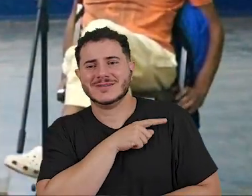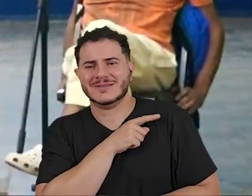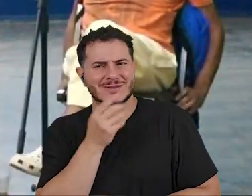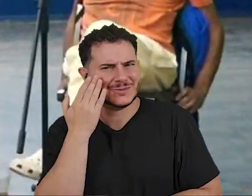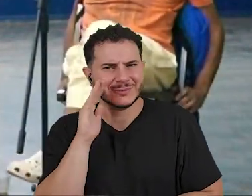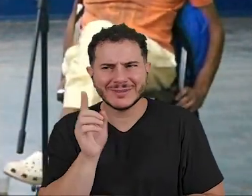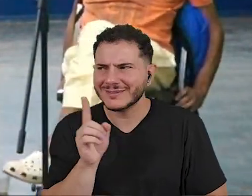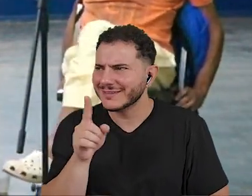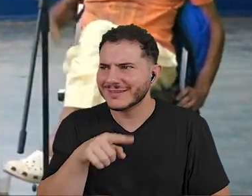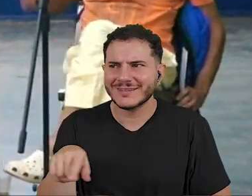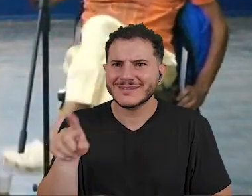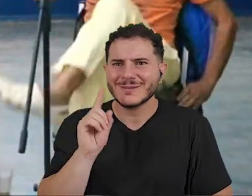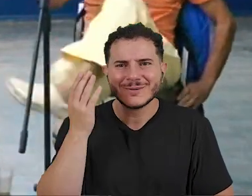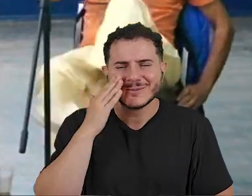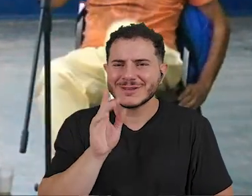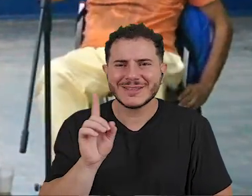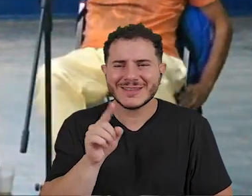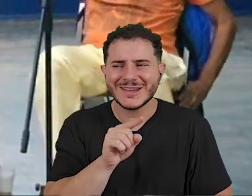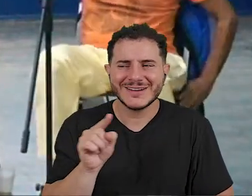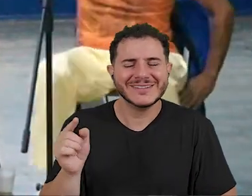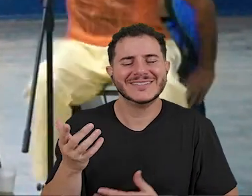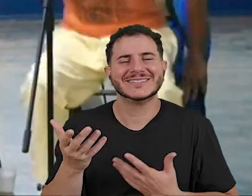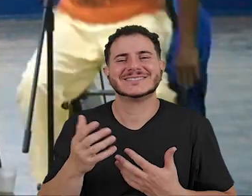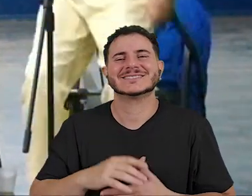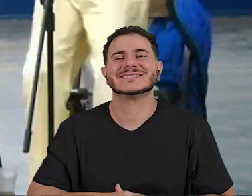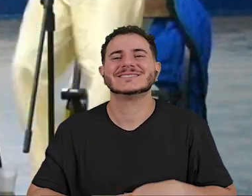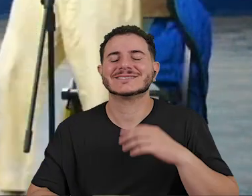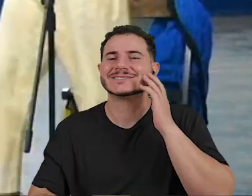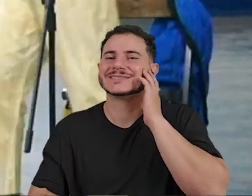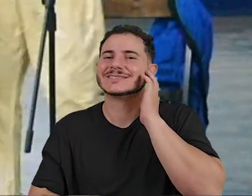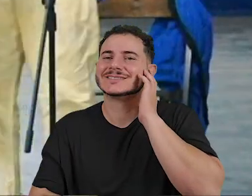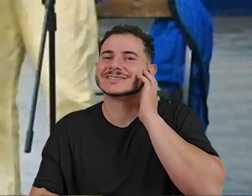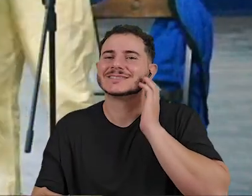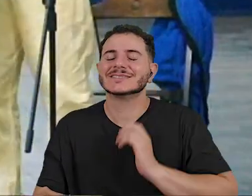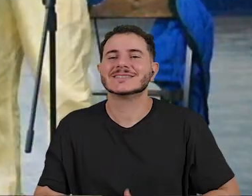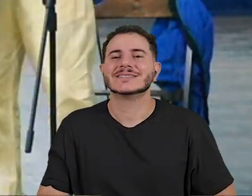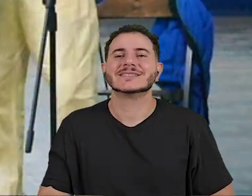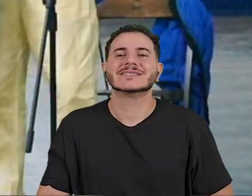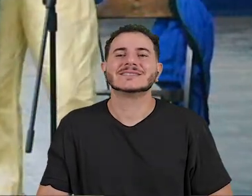Marcelo, meu irmão. Muito obrigado, gente. Eita.